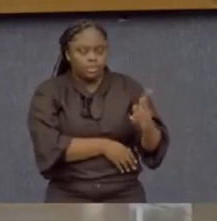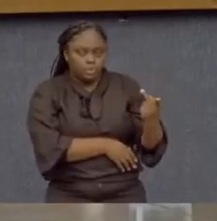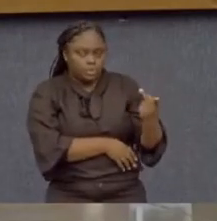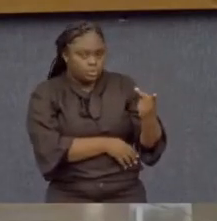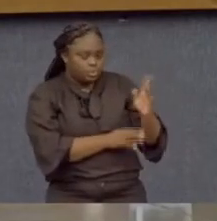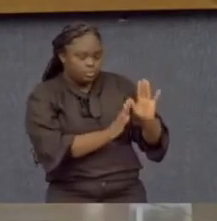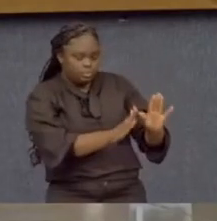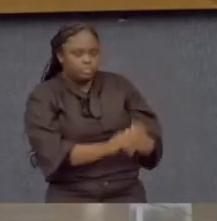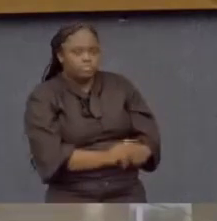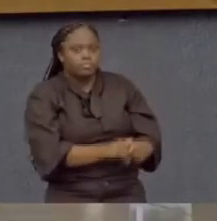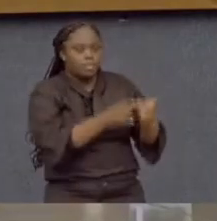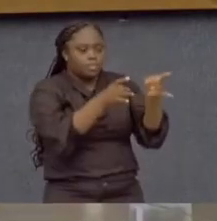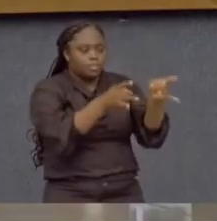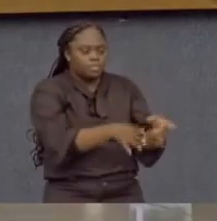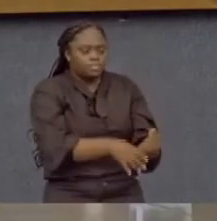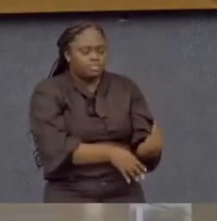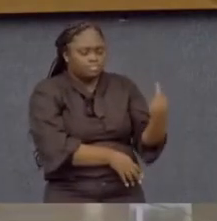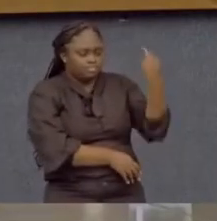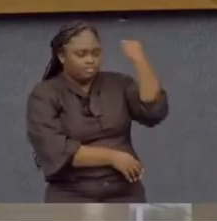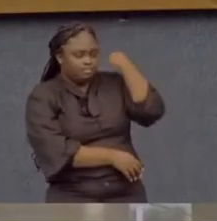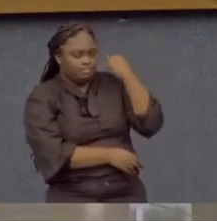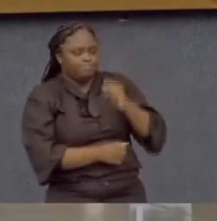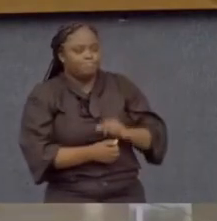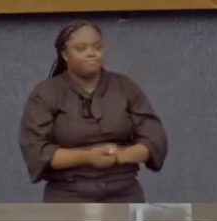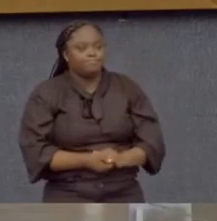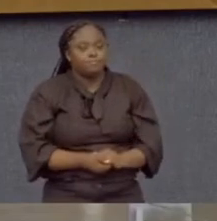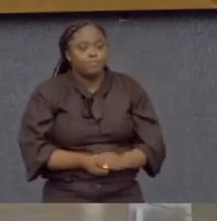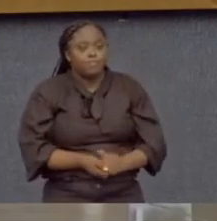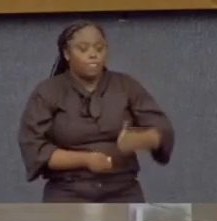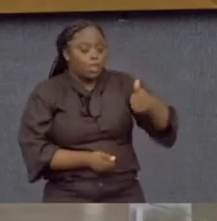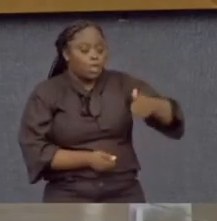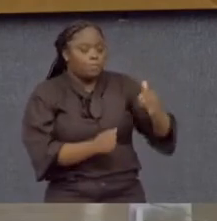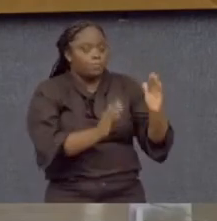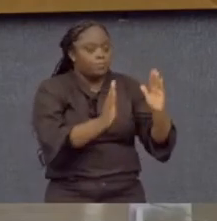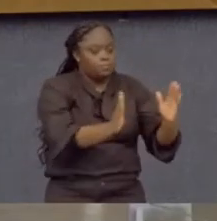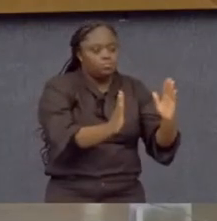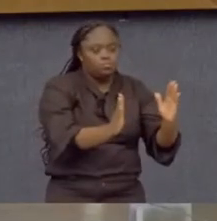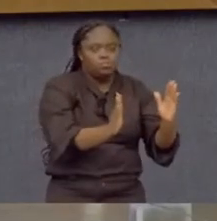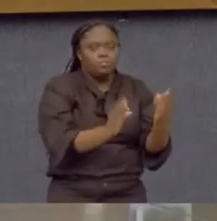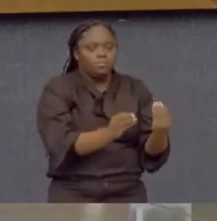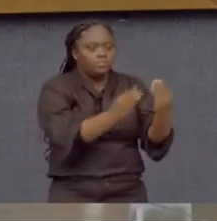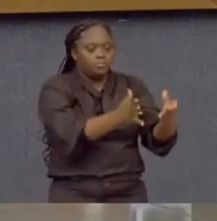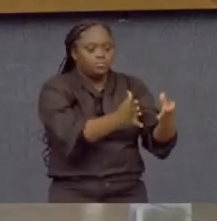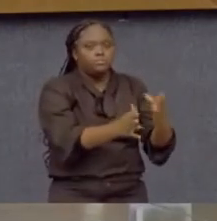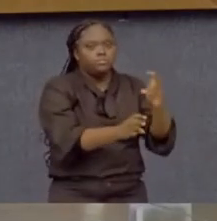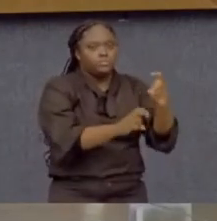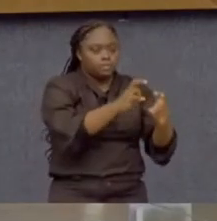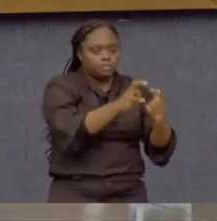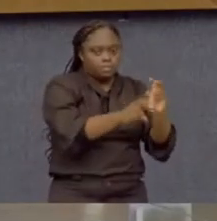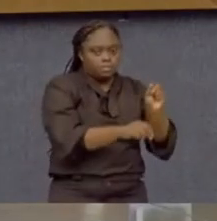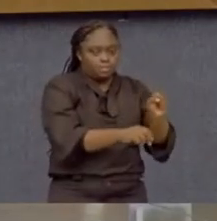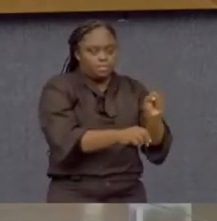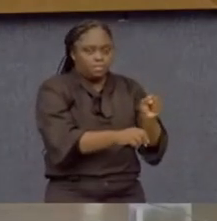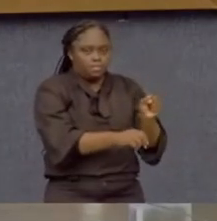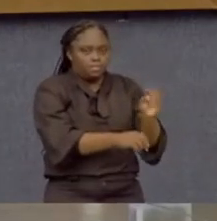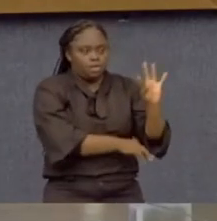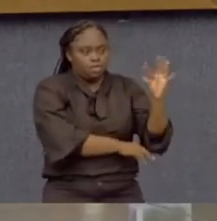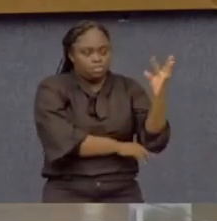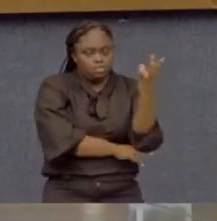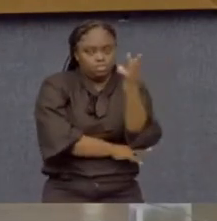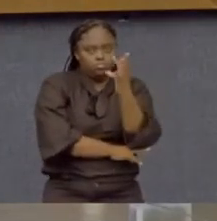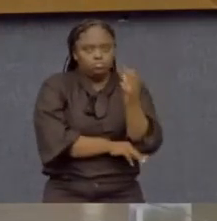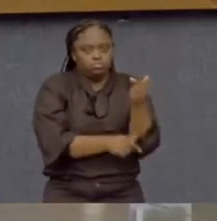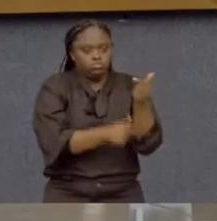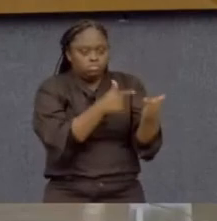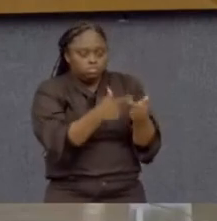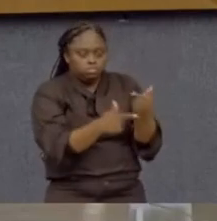ali, foi abandonado lá atrás. Então, primeiro foi dado o parque. Começa a fazer o parque. A obra